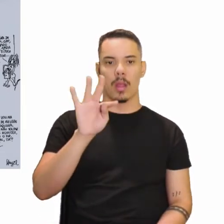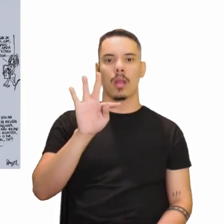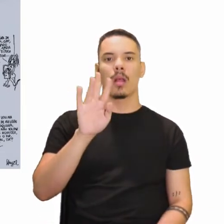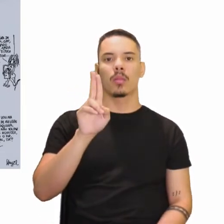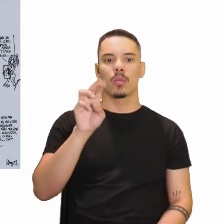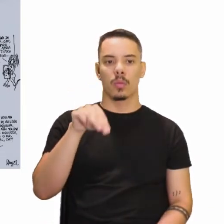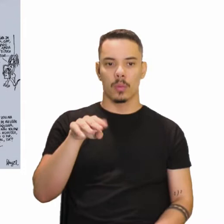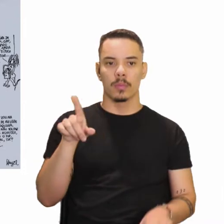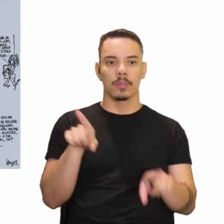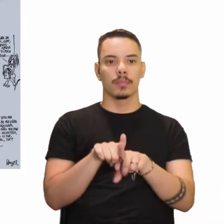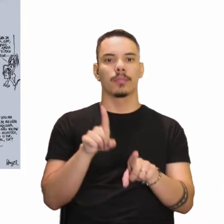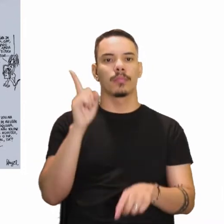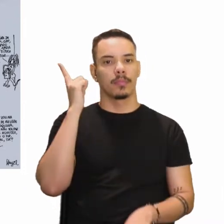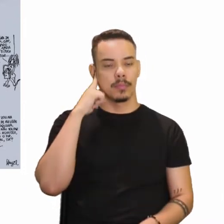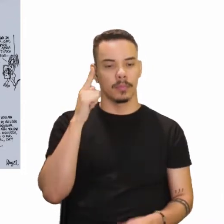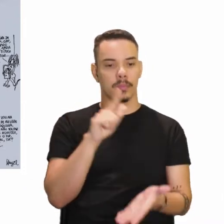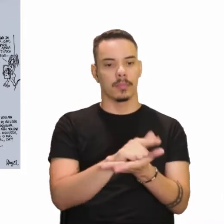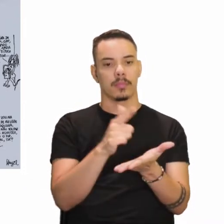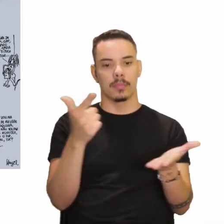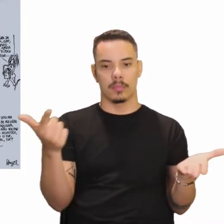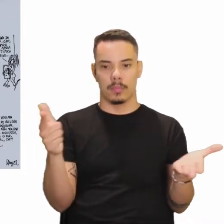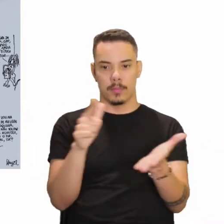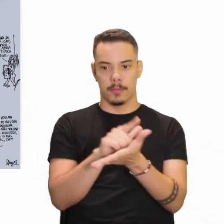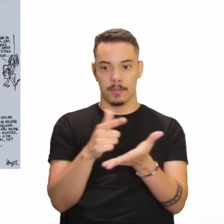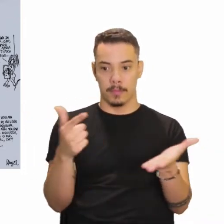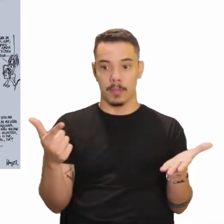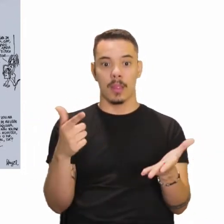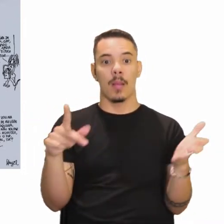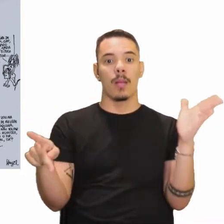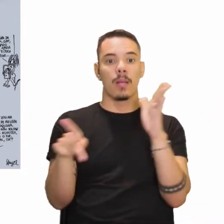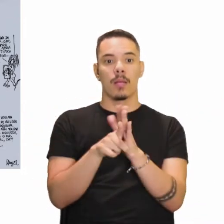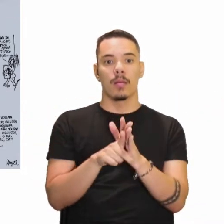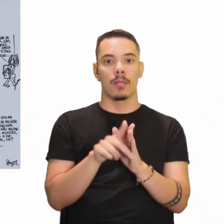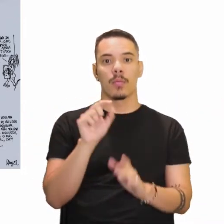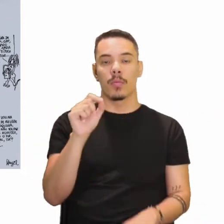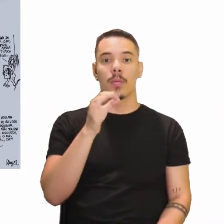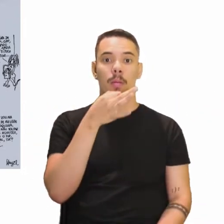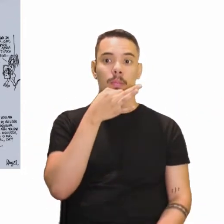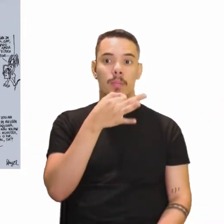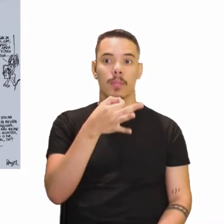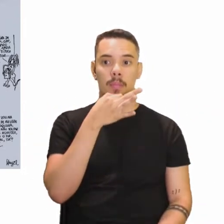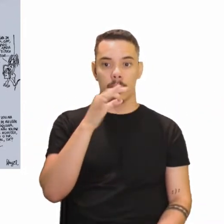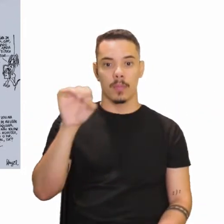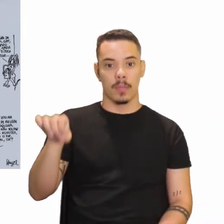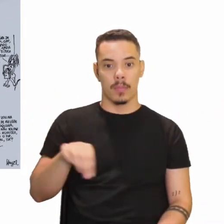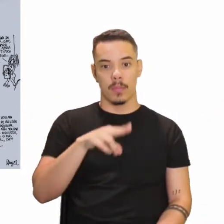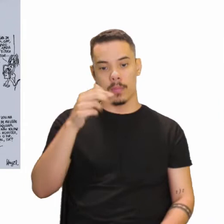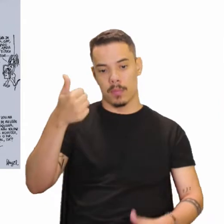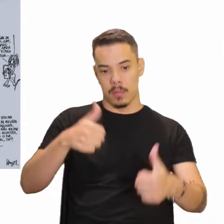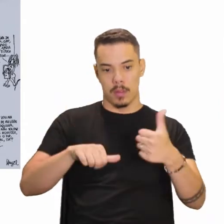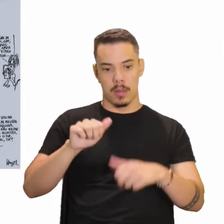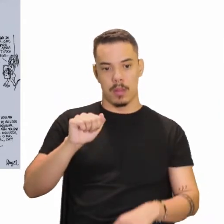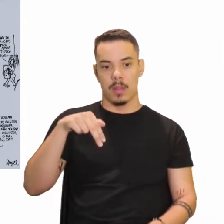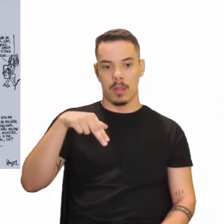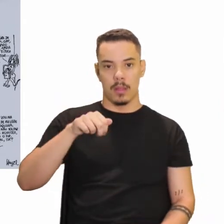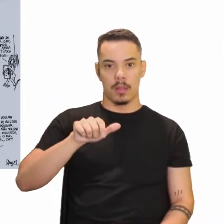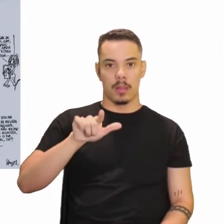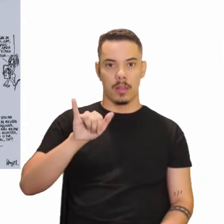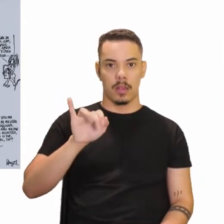jornalístico amados considerado opinativo analítico que critica